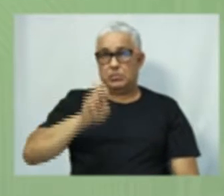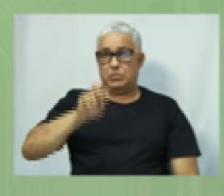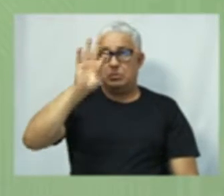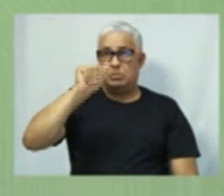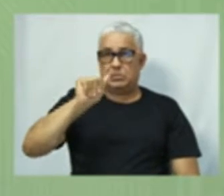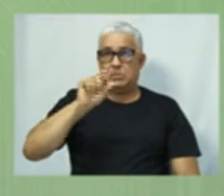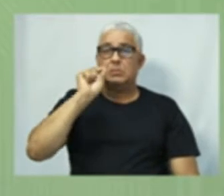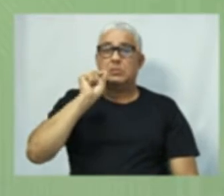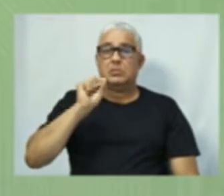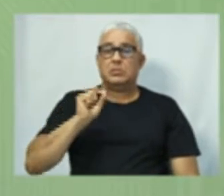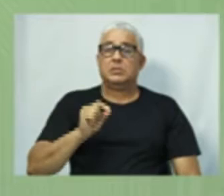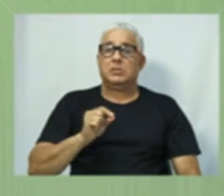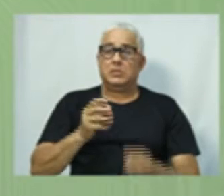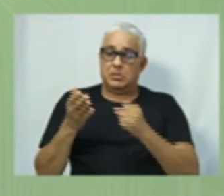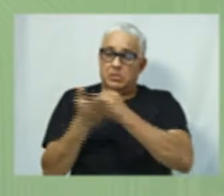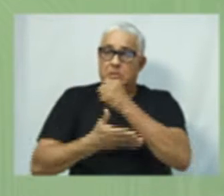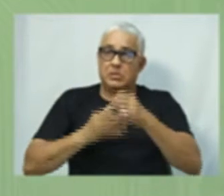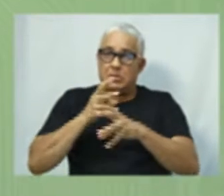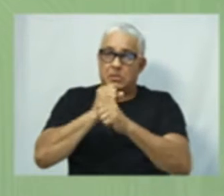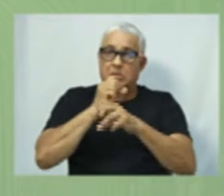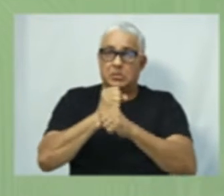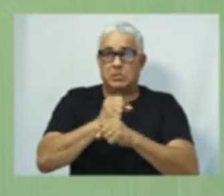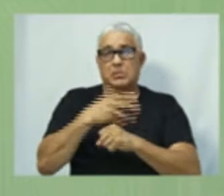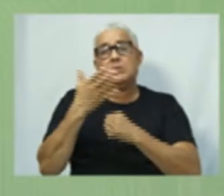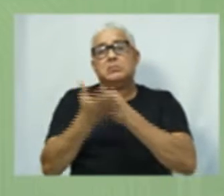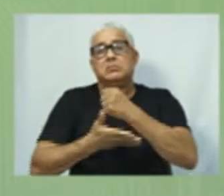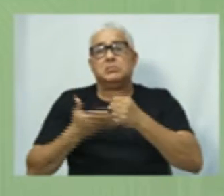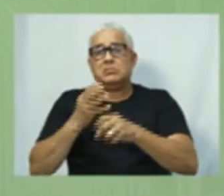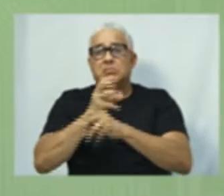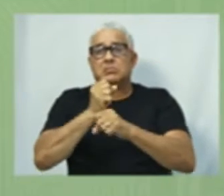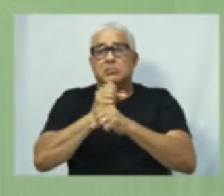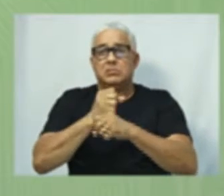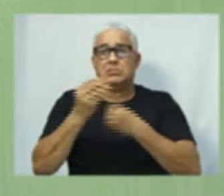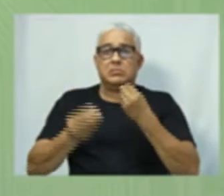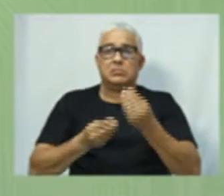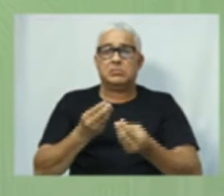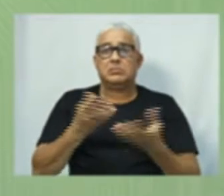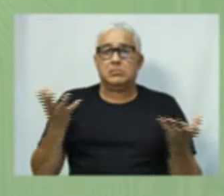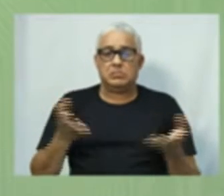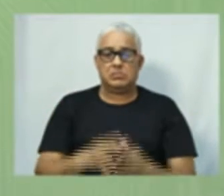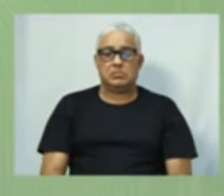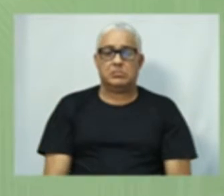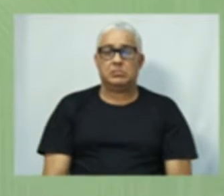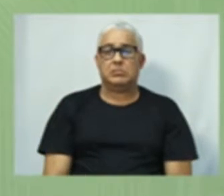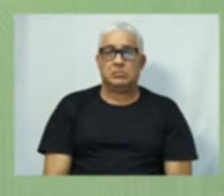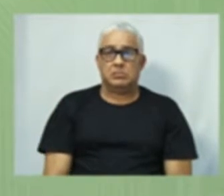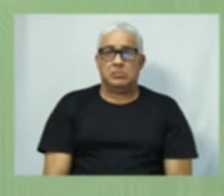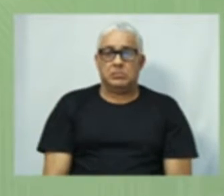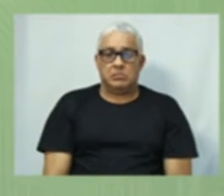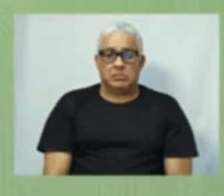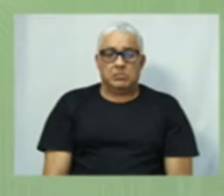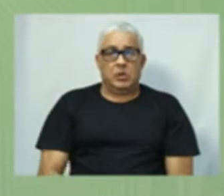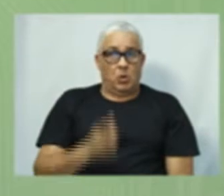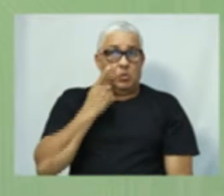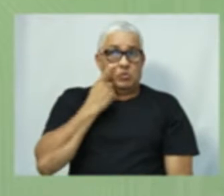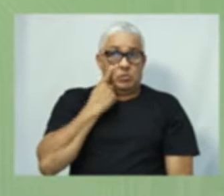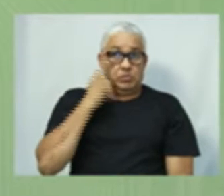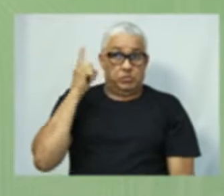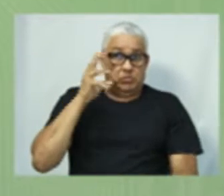Na base de cálculo. Qual é a base de cálculo? A base de cálculo é aqui, ó, tá